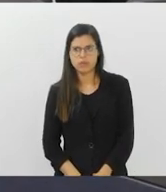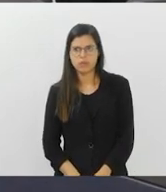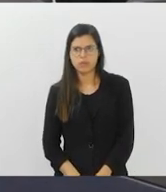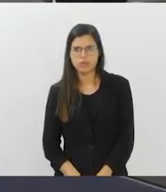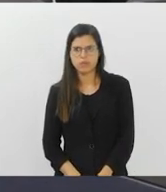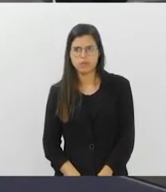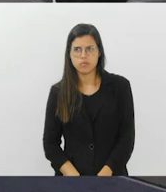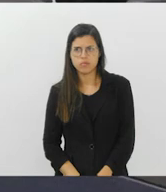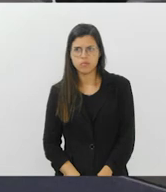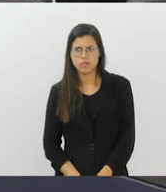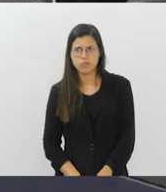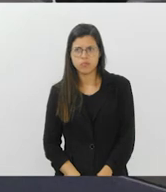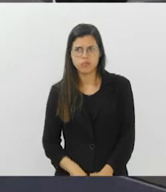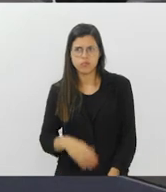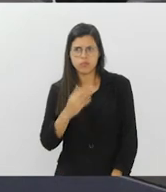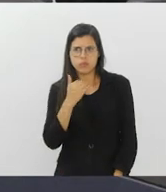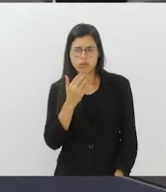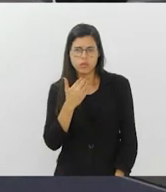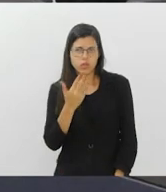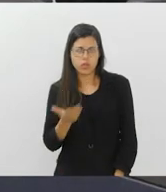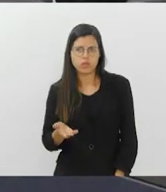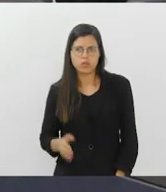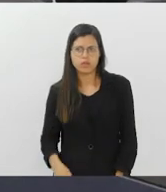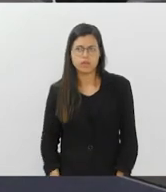Não adianta a gente ficar aqui.